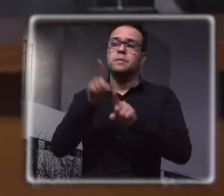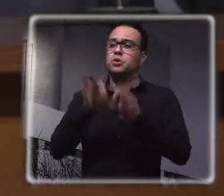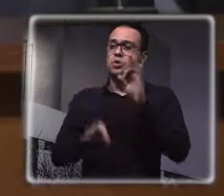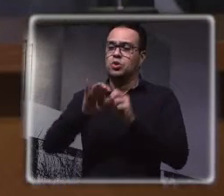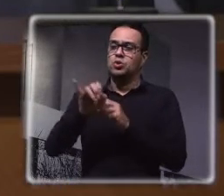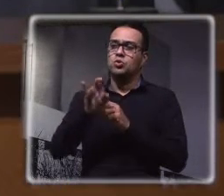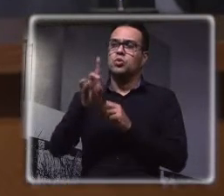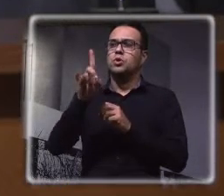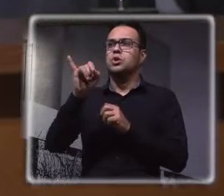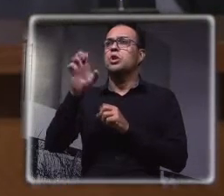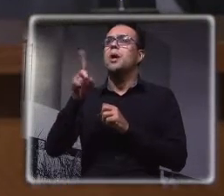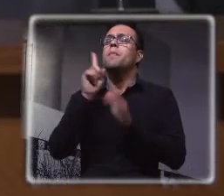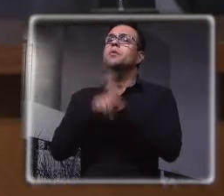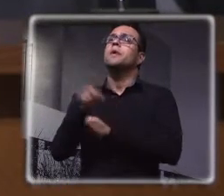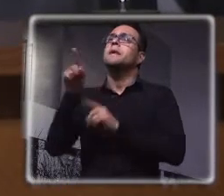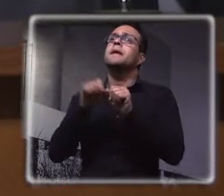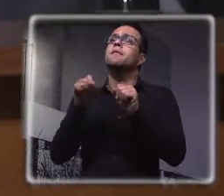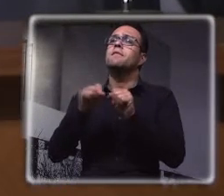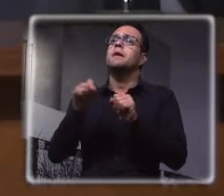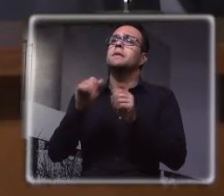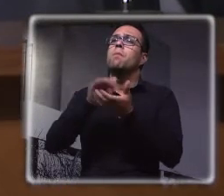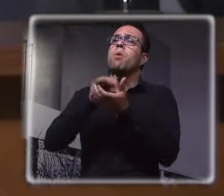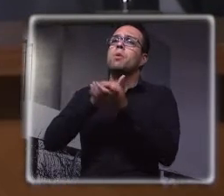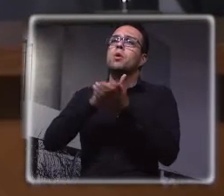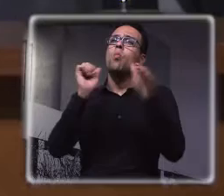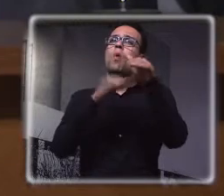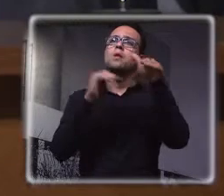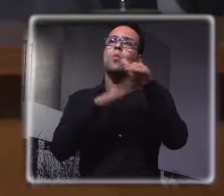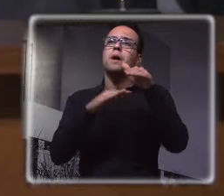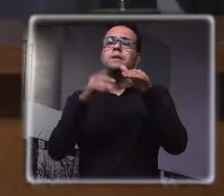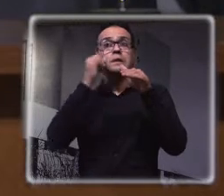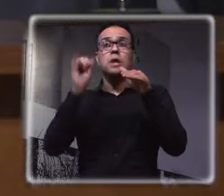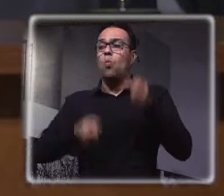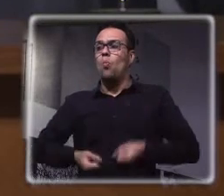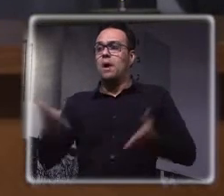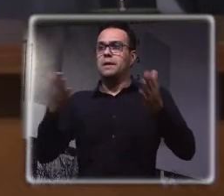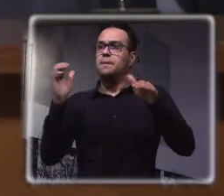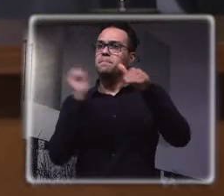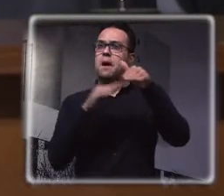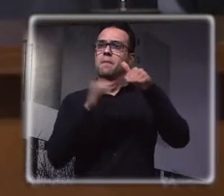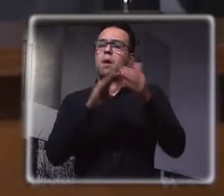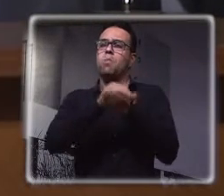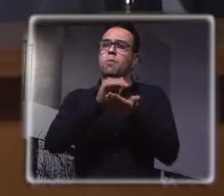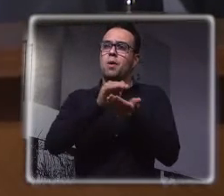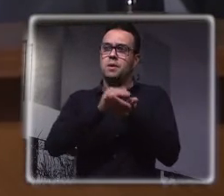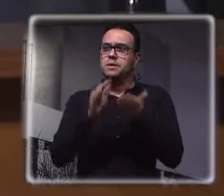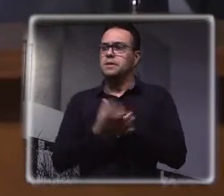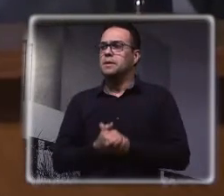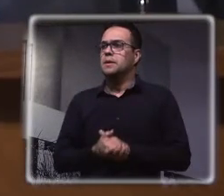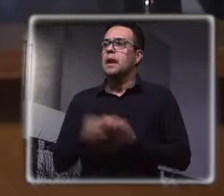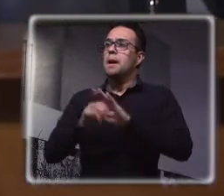provocar: quem aqui faz poupança? Quem guarda o dinheiro antes de gastar? Se paga antes de pagar as